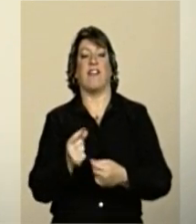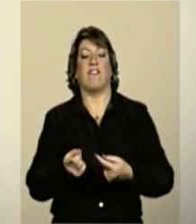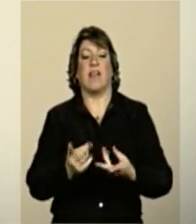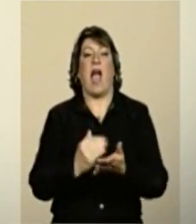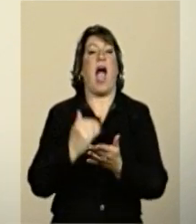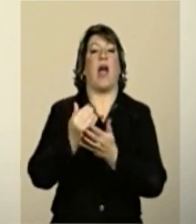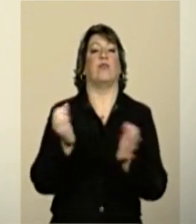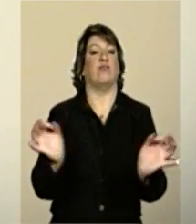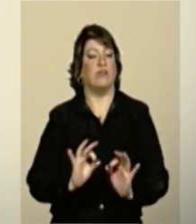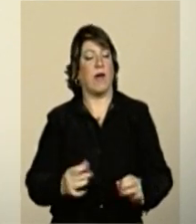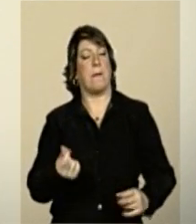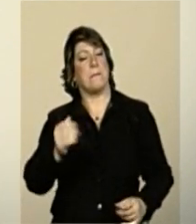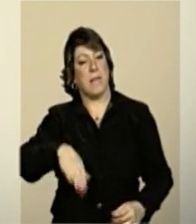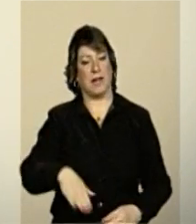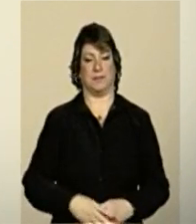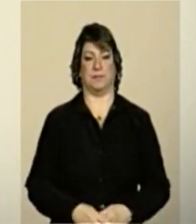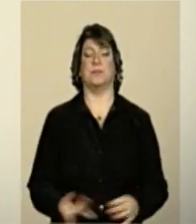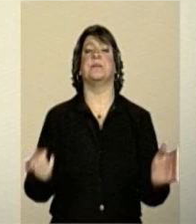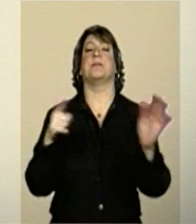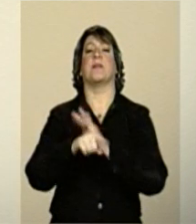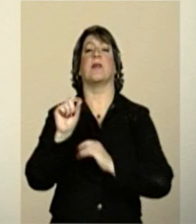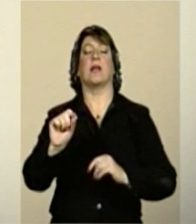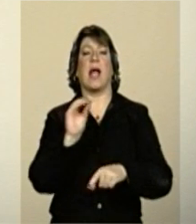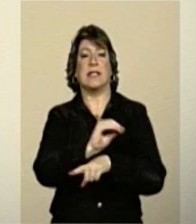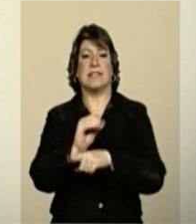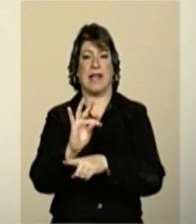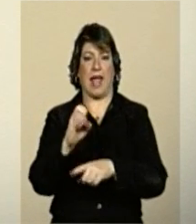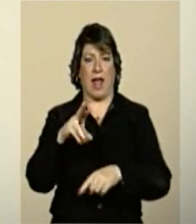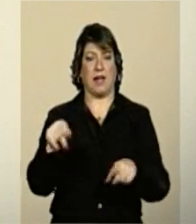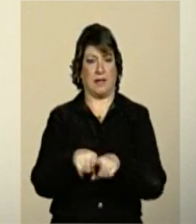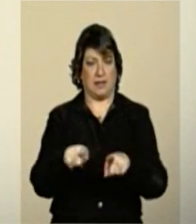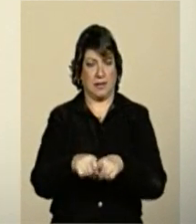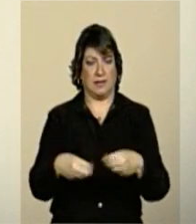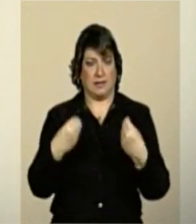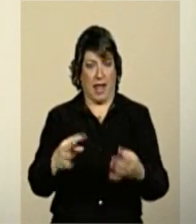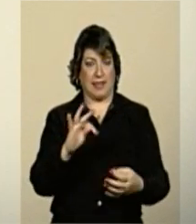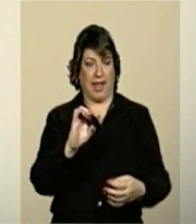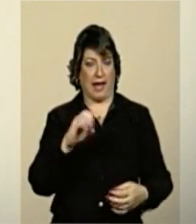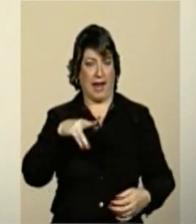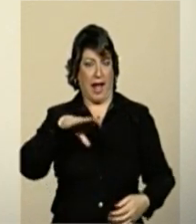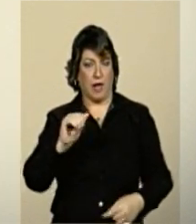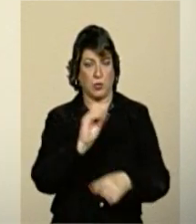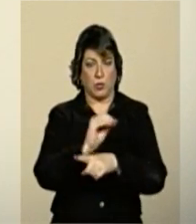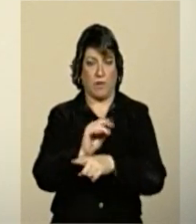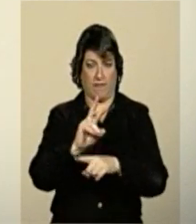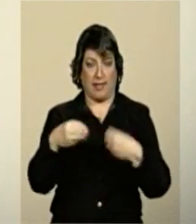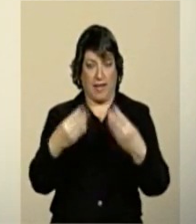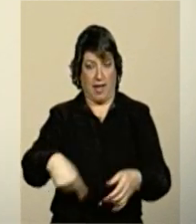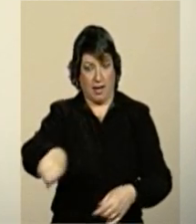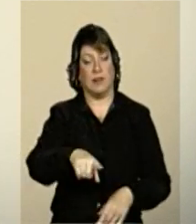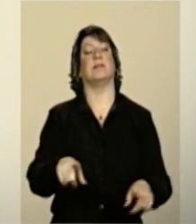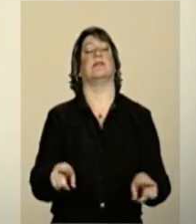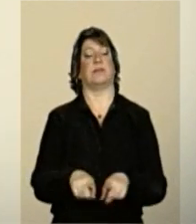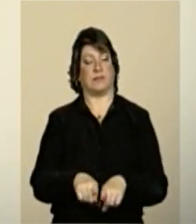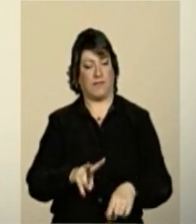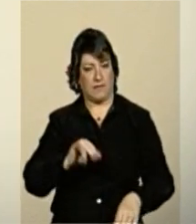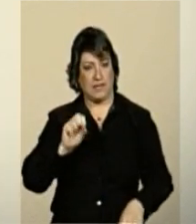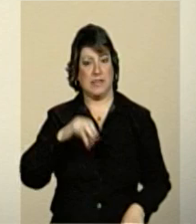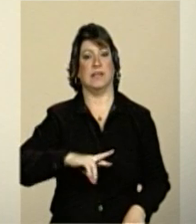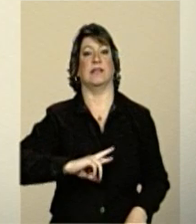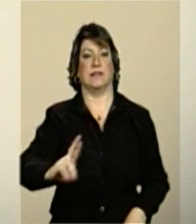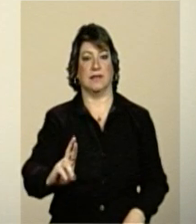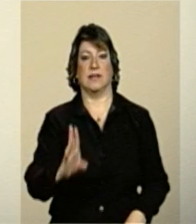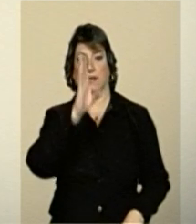dar assistência técnica a esses agricultores? Ah, vai sim, Luciano. Nós vamos levar assistência técnica